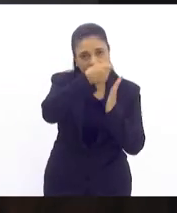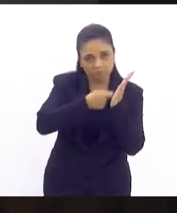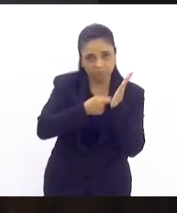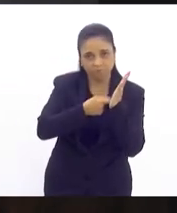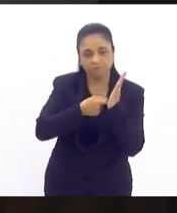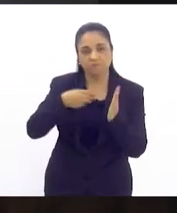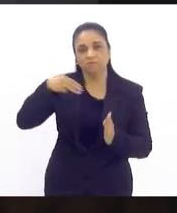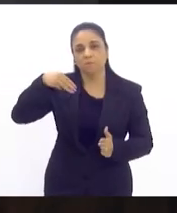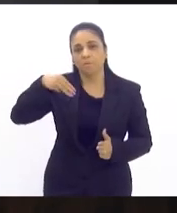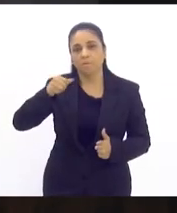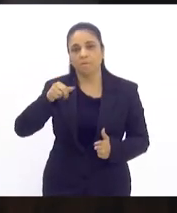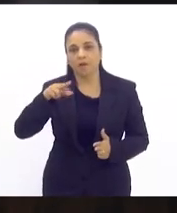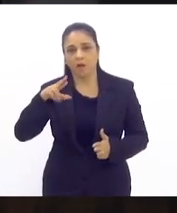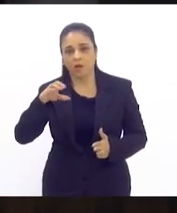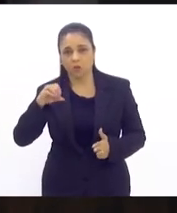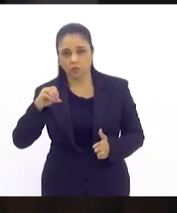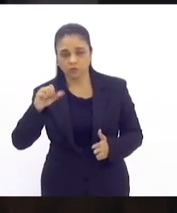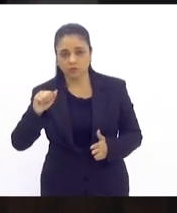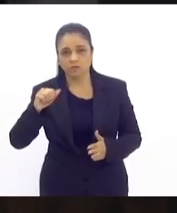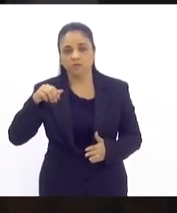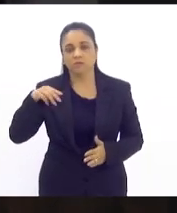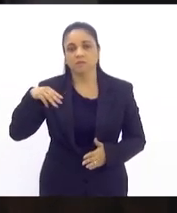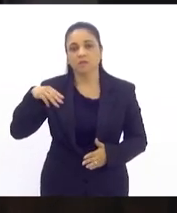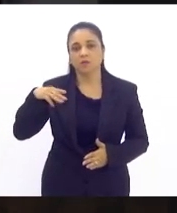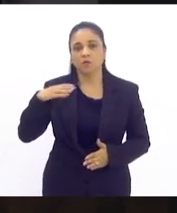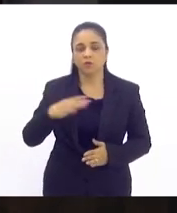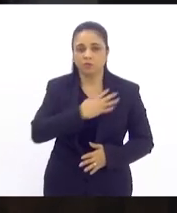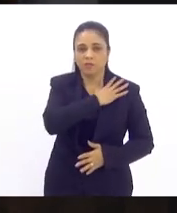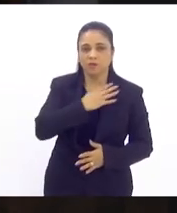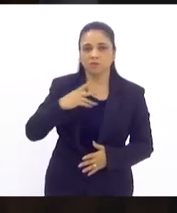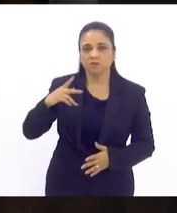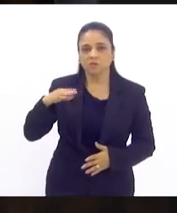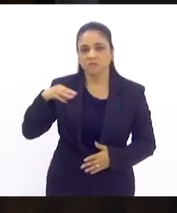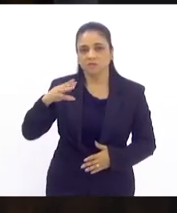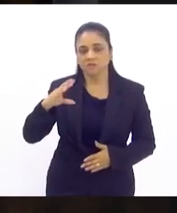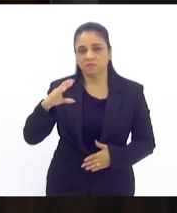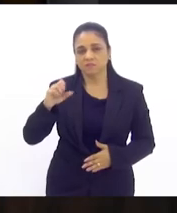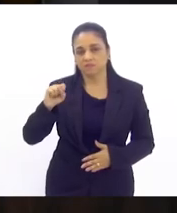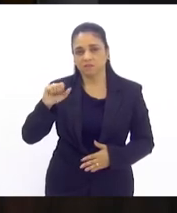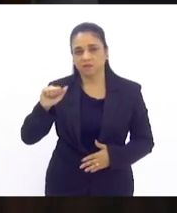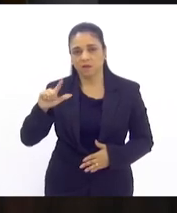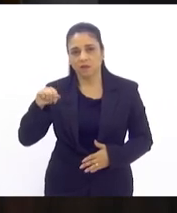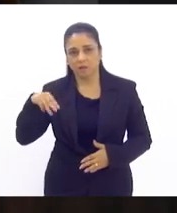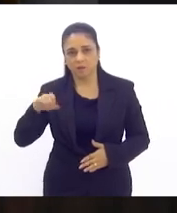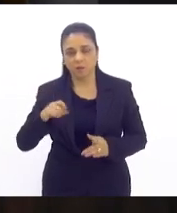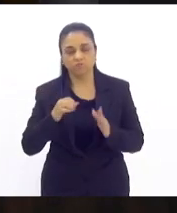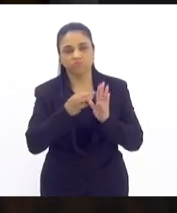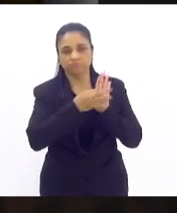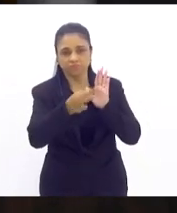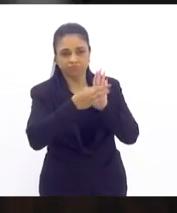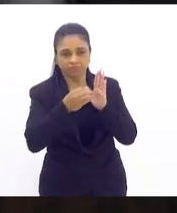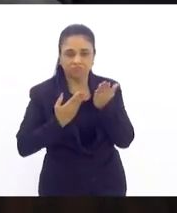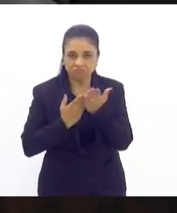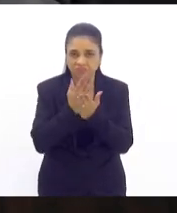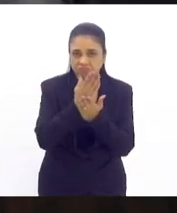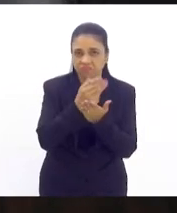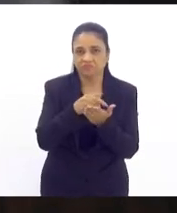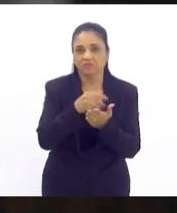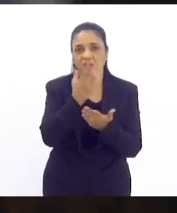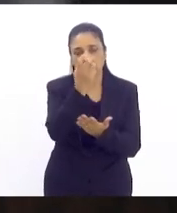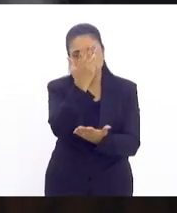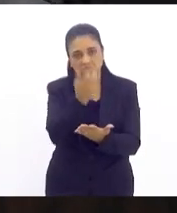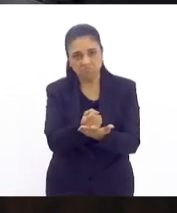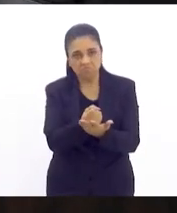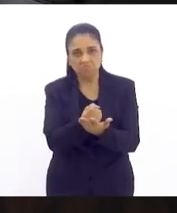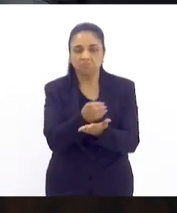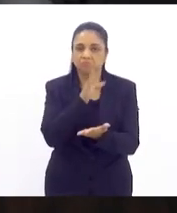Coronel Salema em votação a emenda de plenário comparecer favorável senhores que a